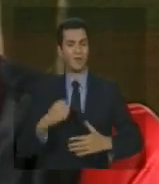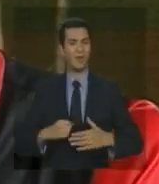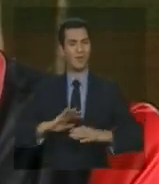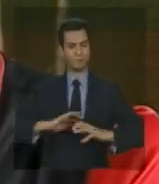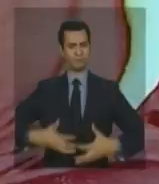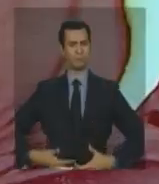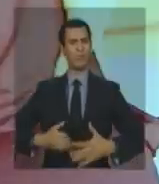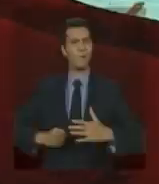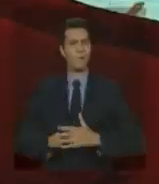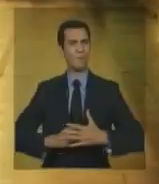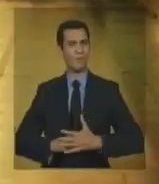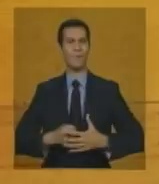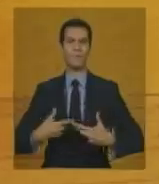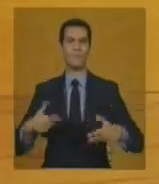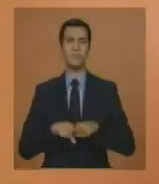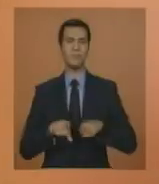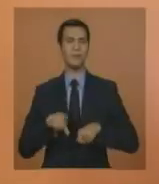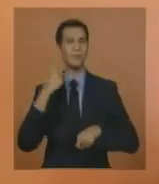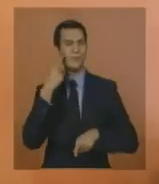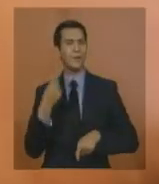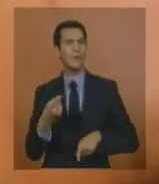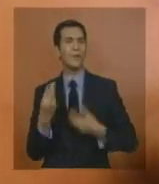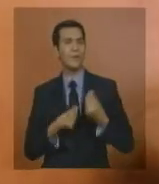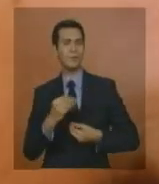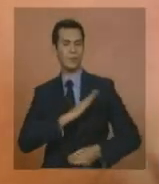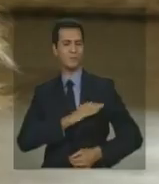coração batendo.